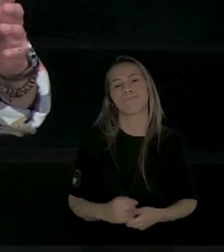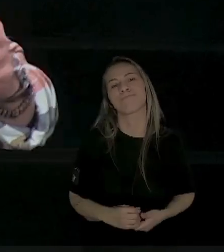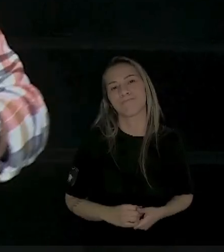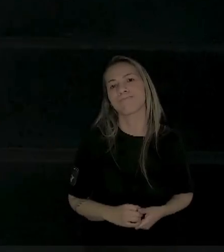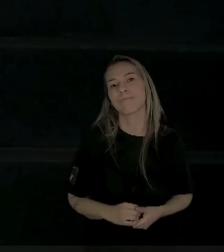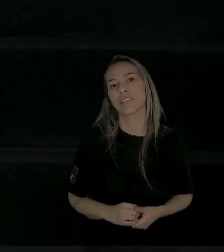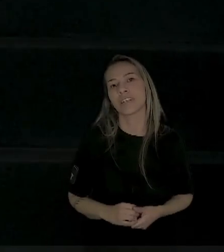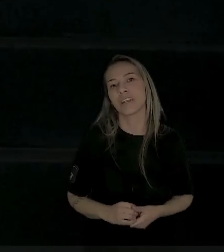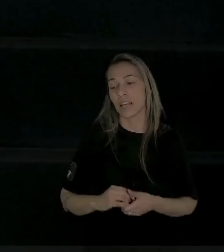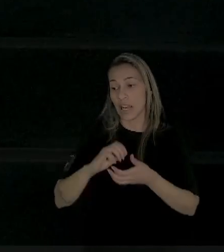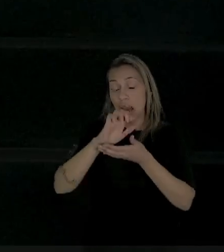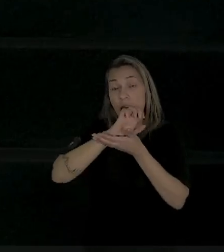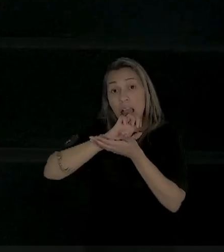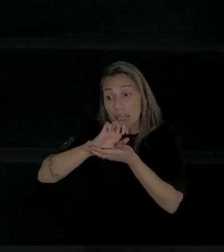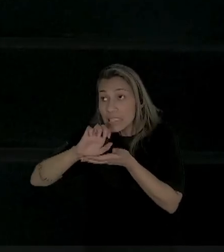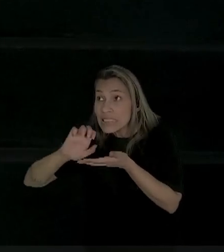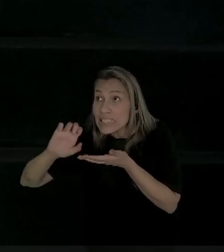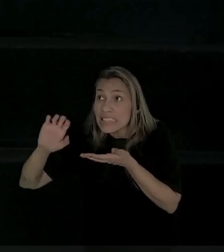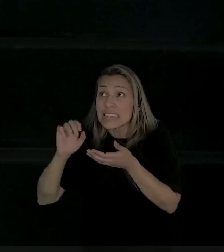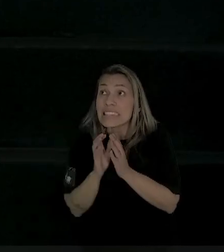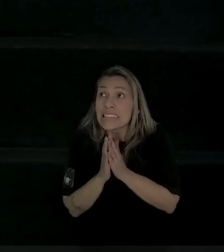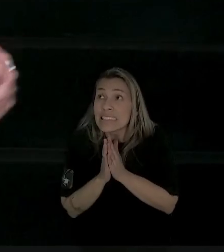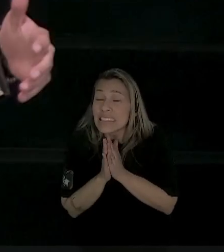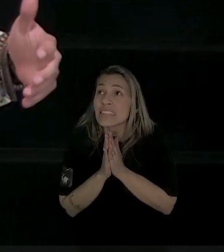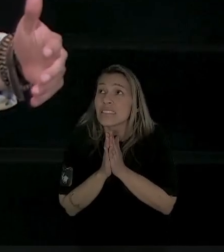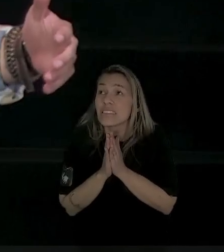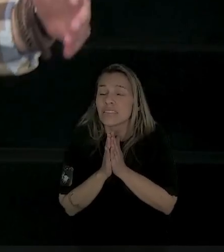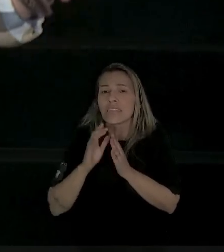ok, por que você está aí na caverna?